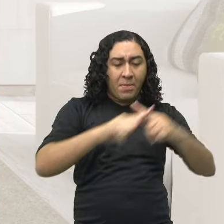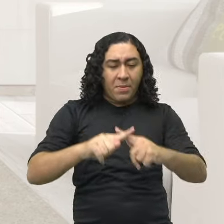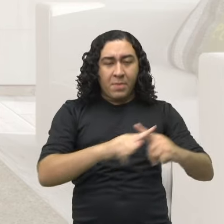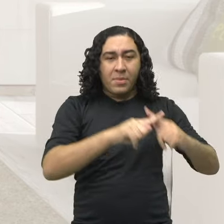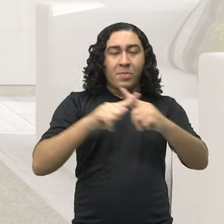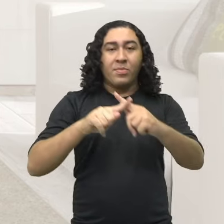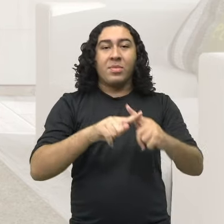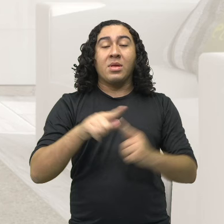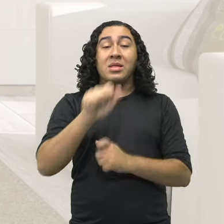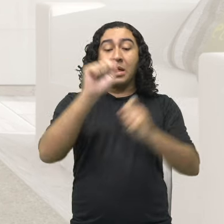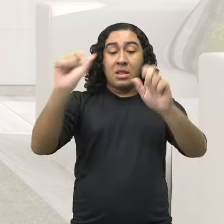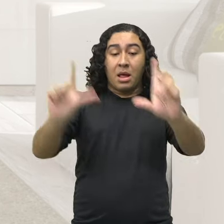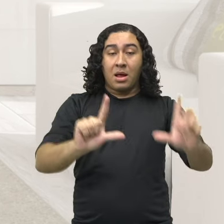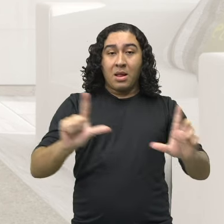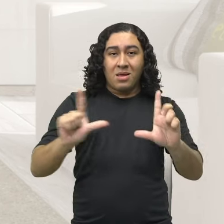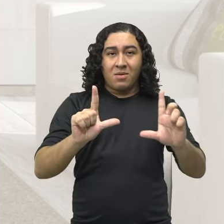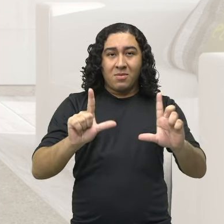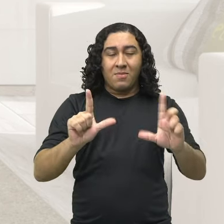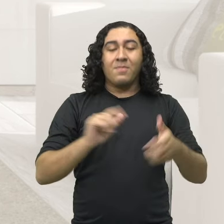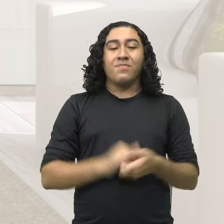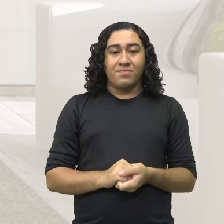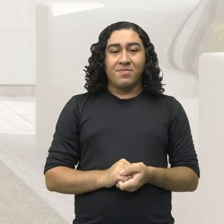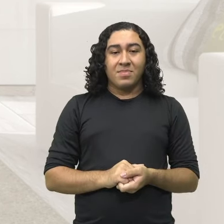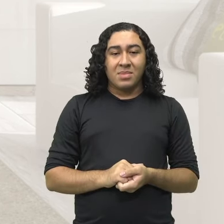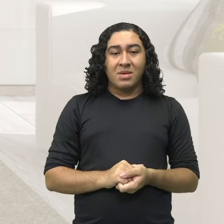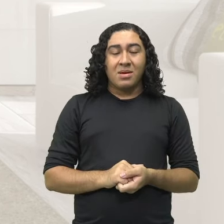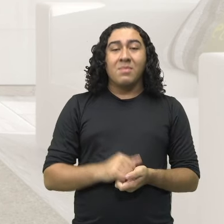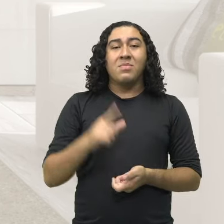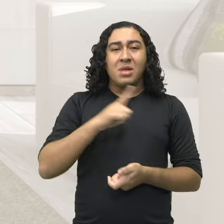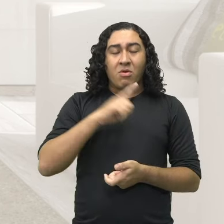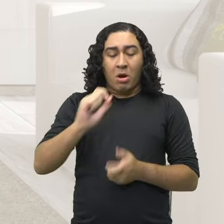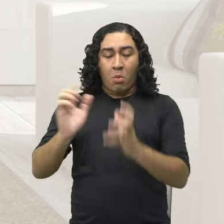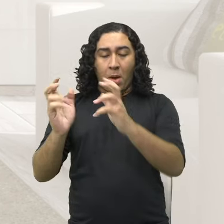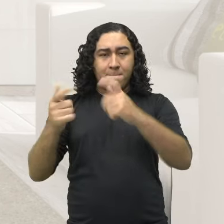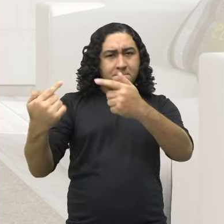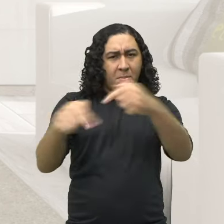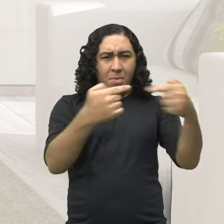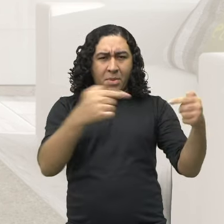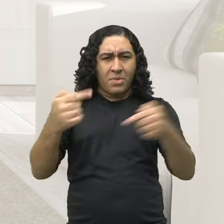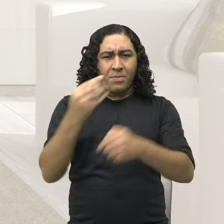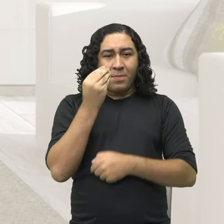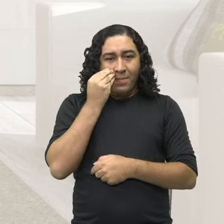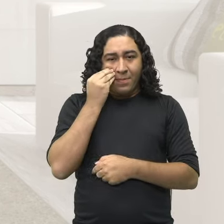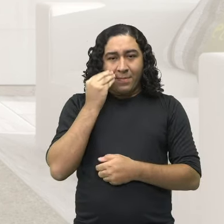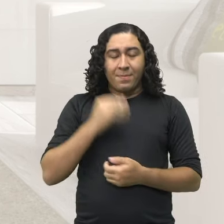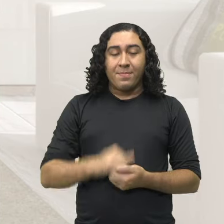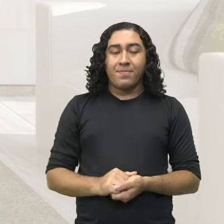na tela, ao mesmo tempo que tentavam se destruir mutuamente.